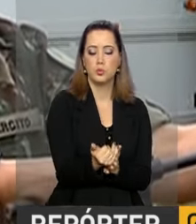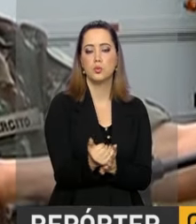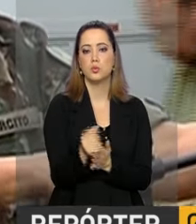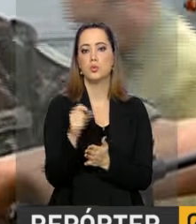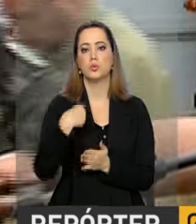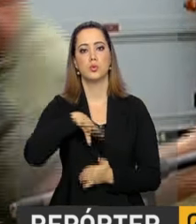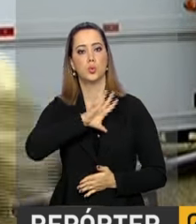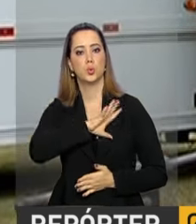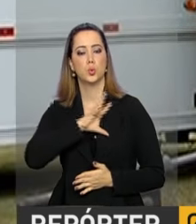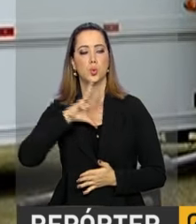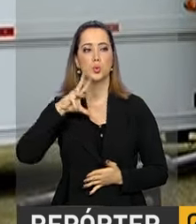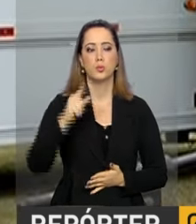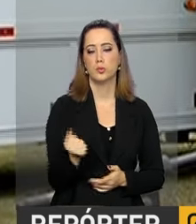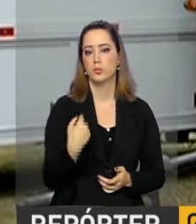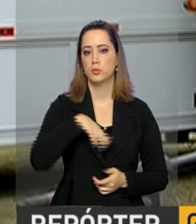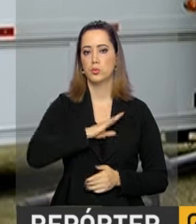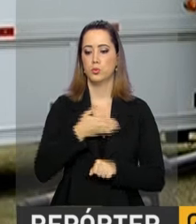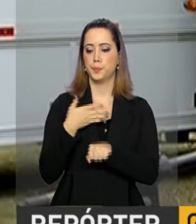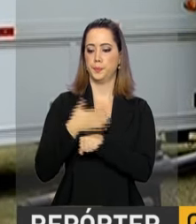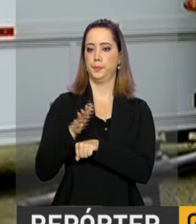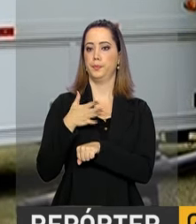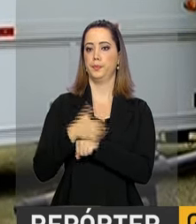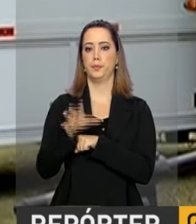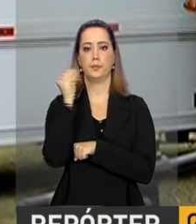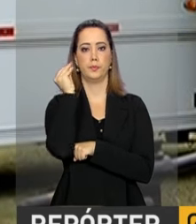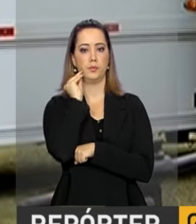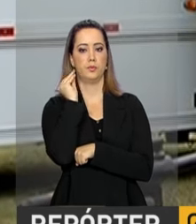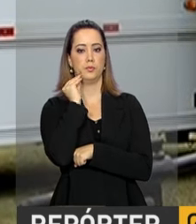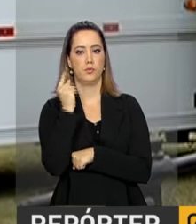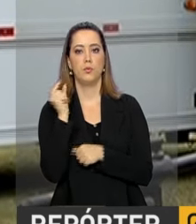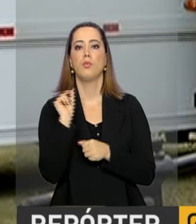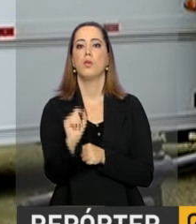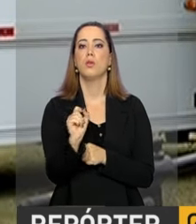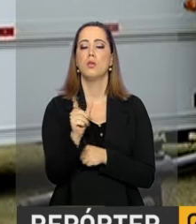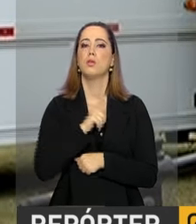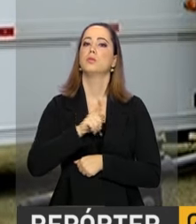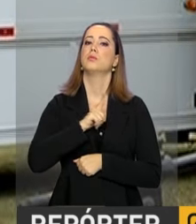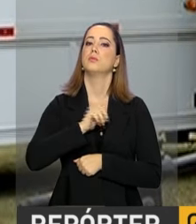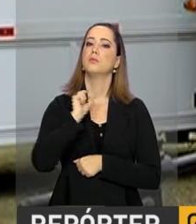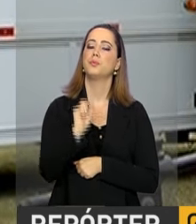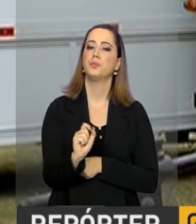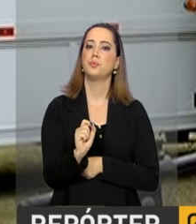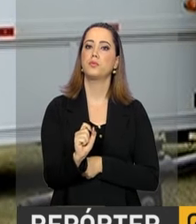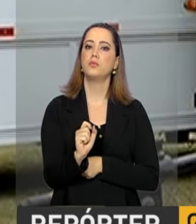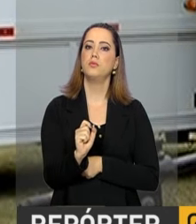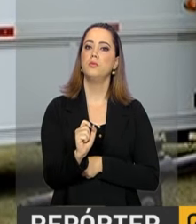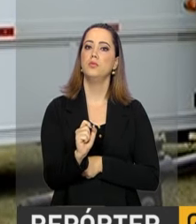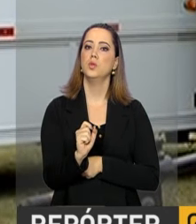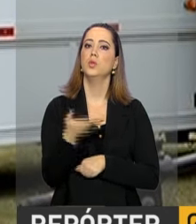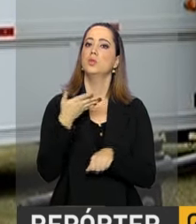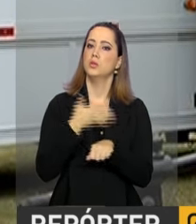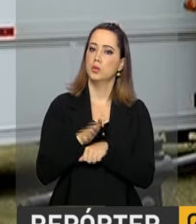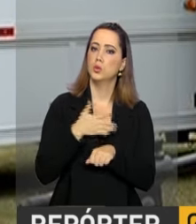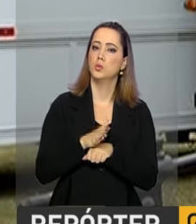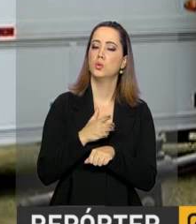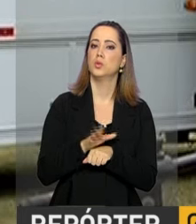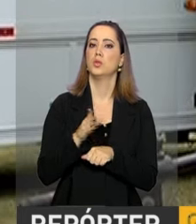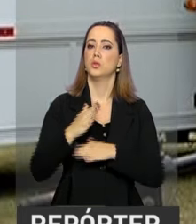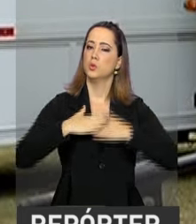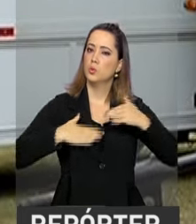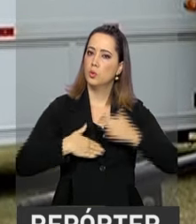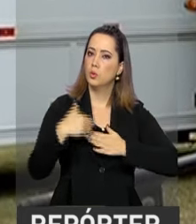os nossos treinamentos que visam manter a capacitação de nossas